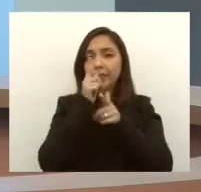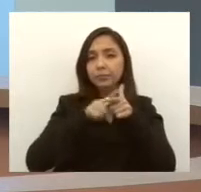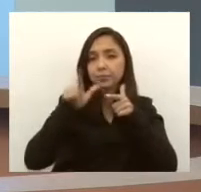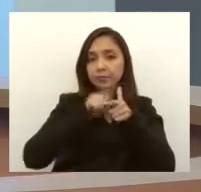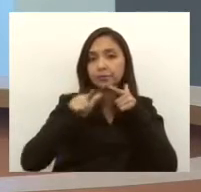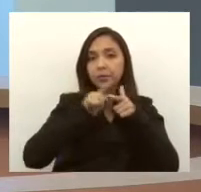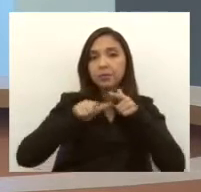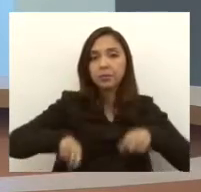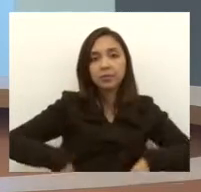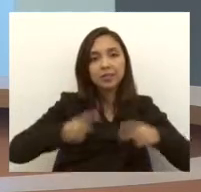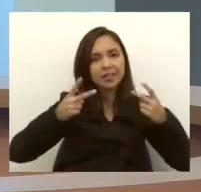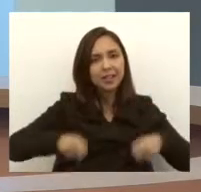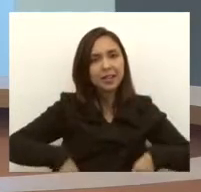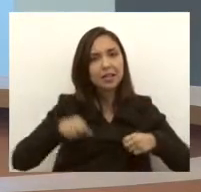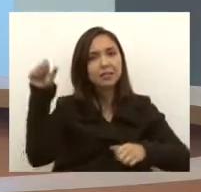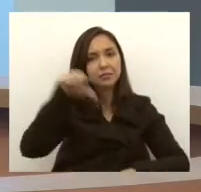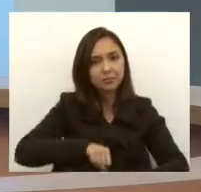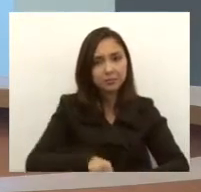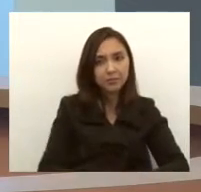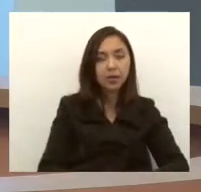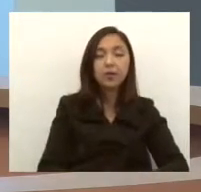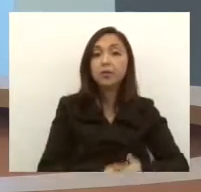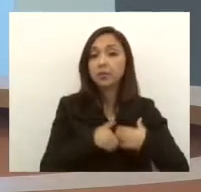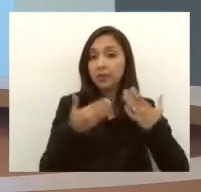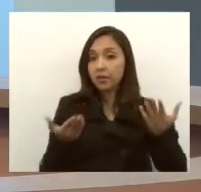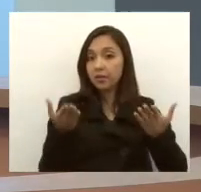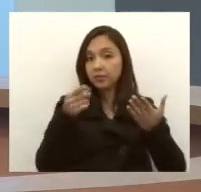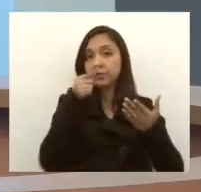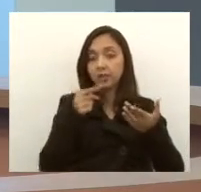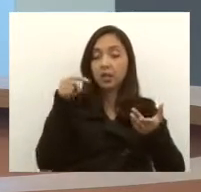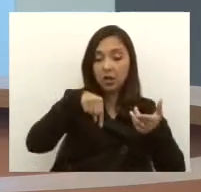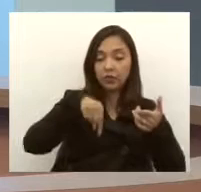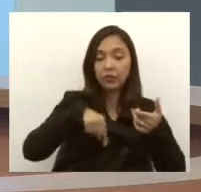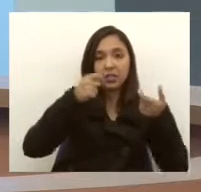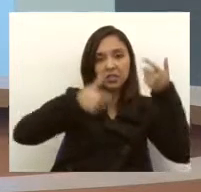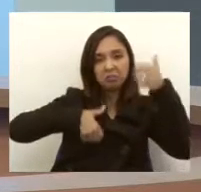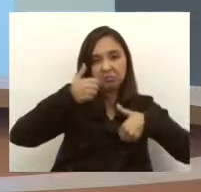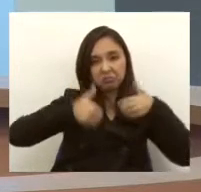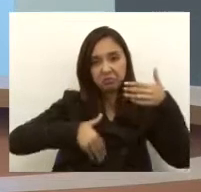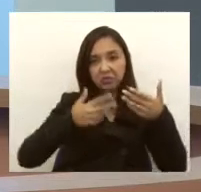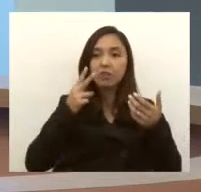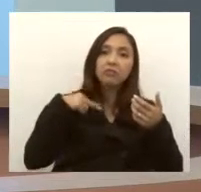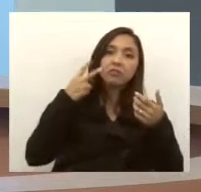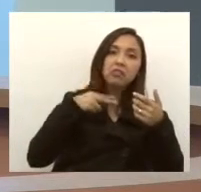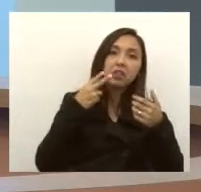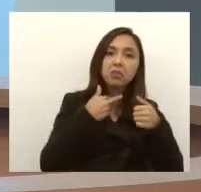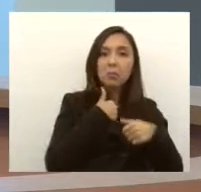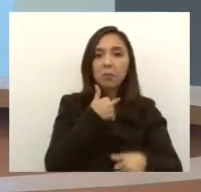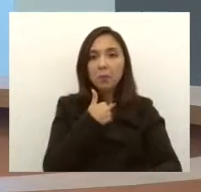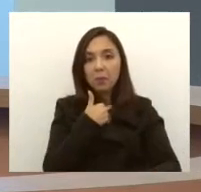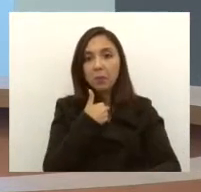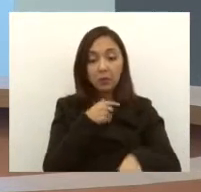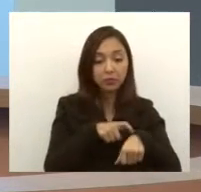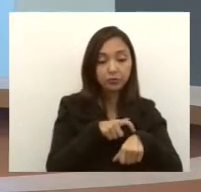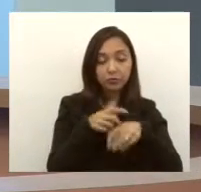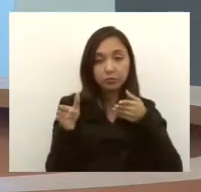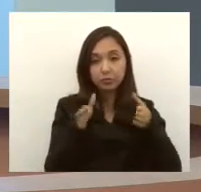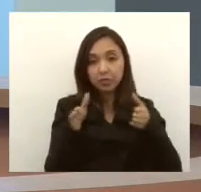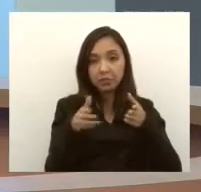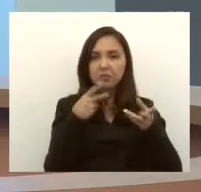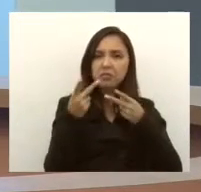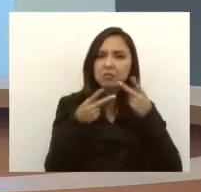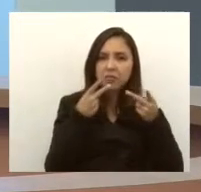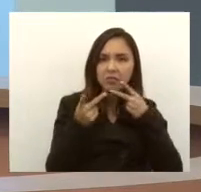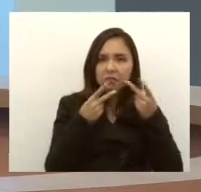a gente gasta mal o dinheiro. Então não venham aqui falar que os vereadores não possam utilizar o tempo para